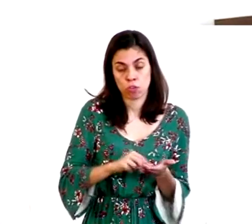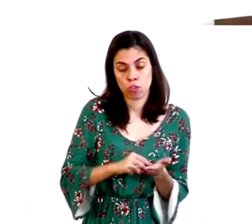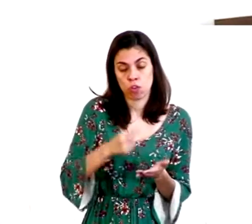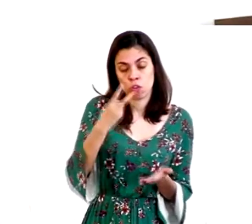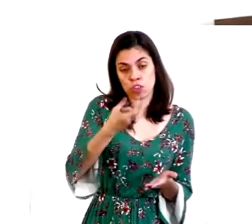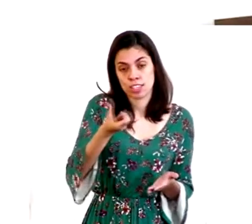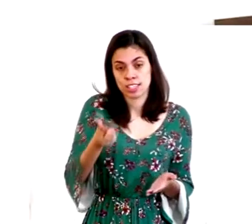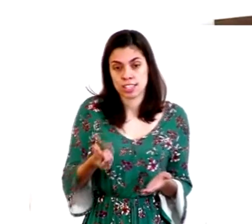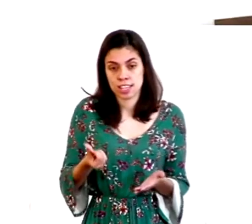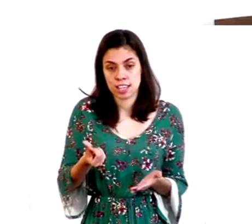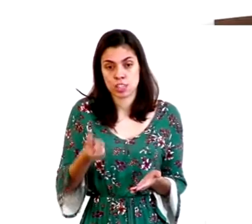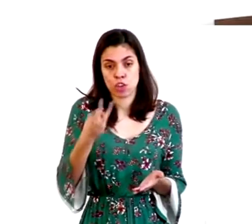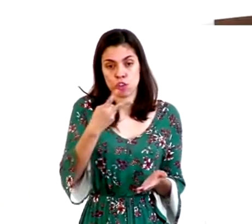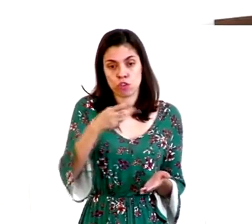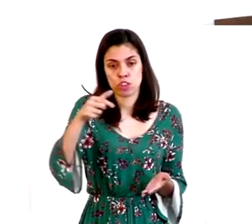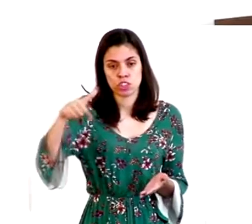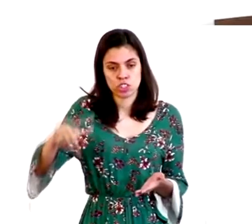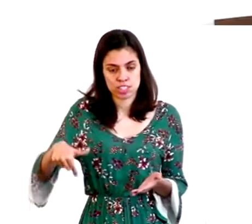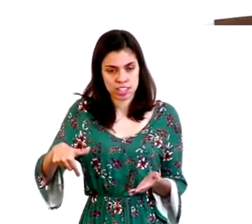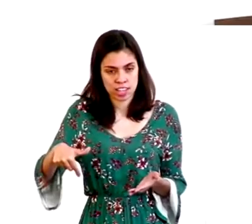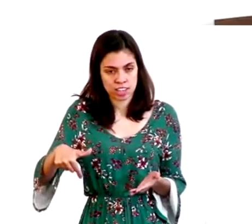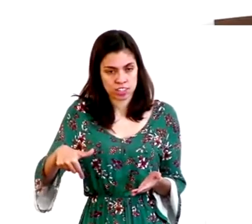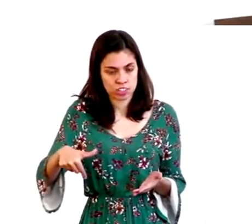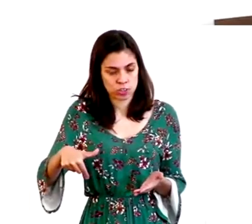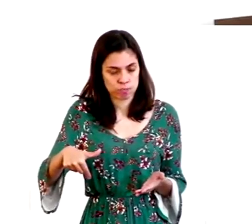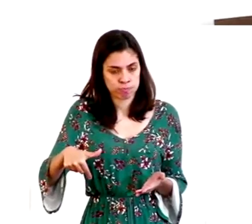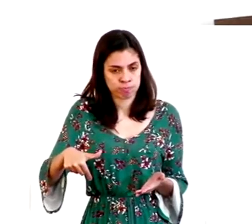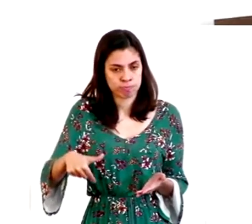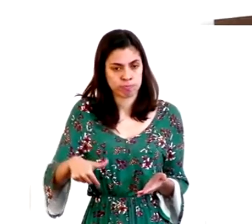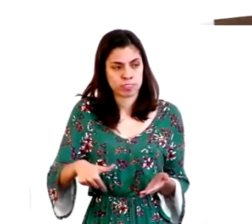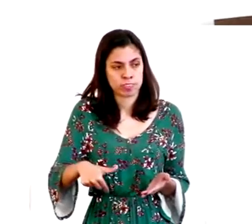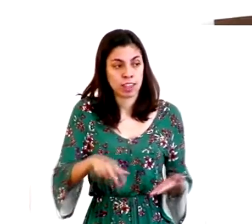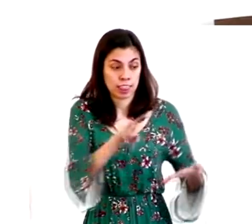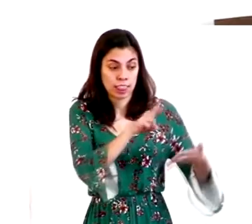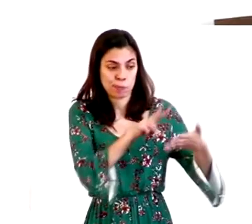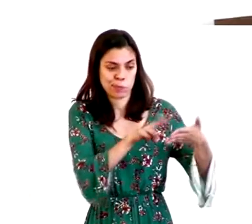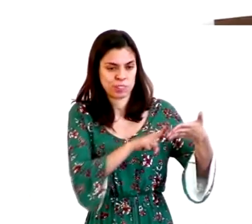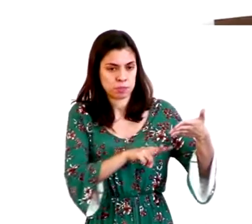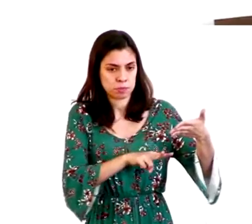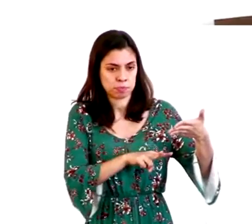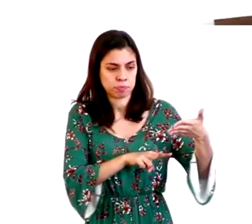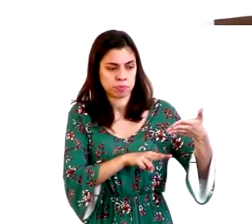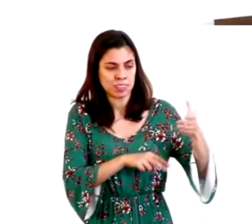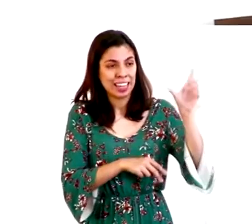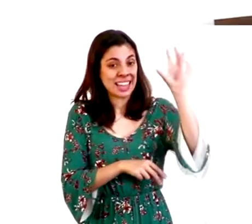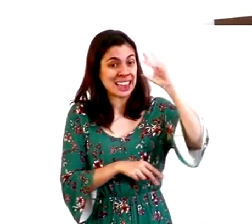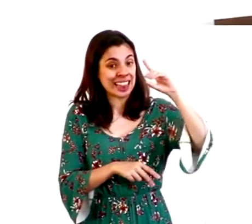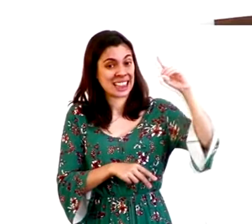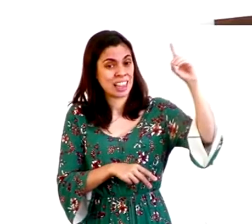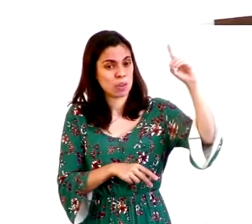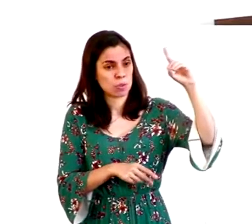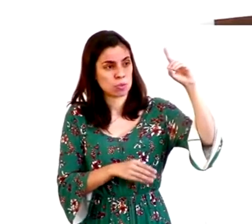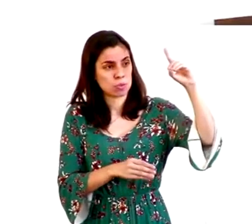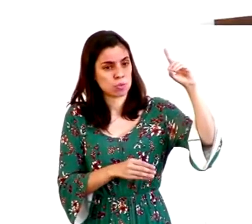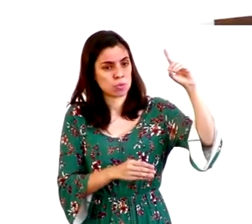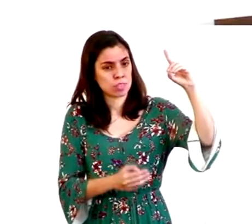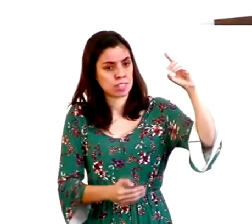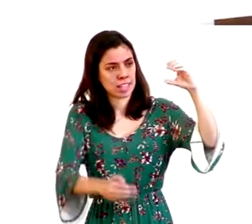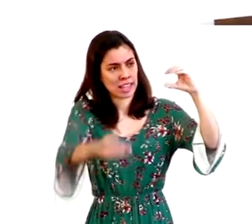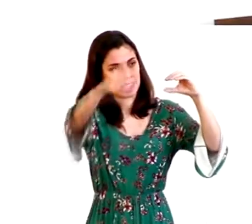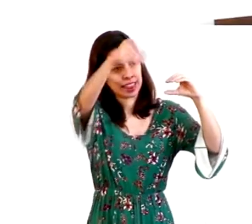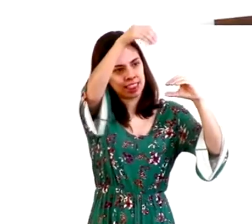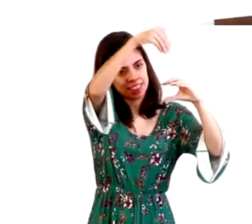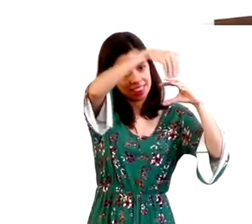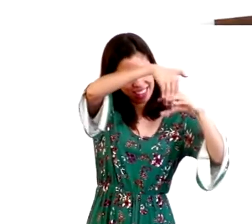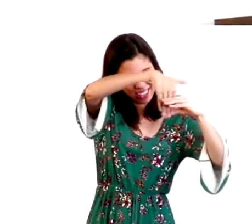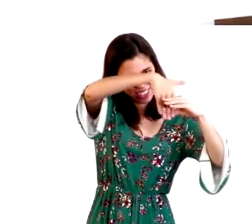lá: porque assim como o Pai tem a vida em si mesmo, também concedeu ao Filho a vida em si